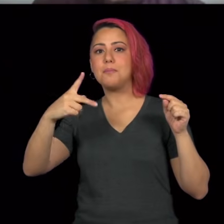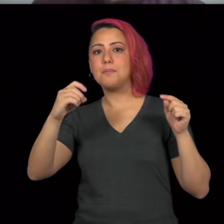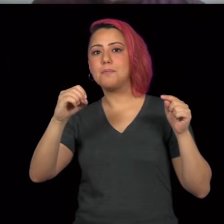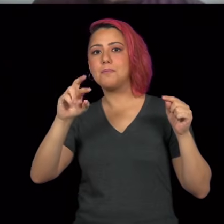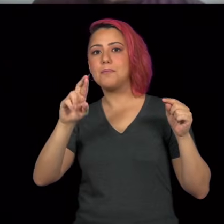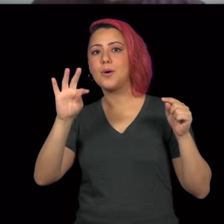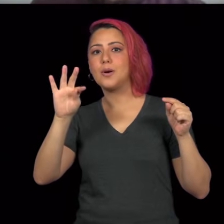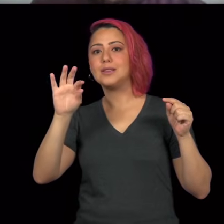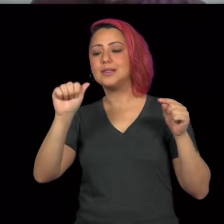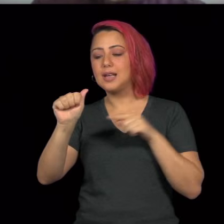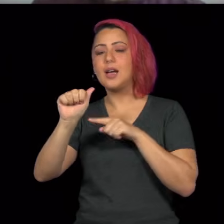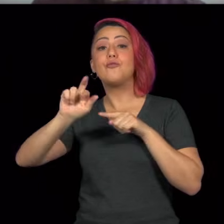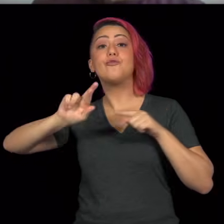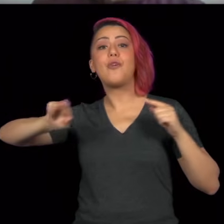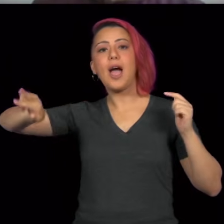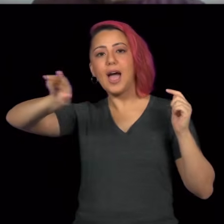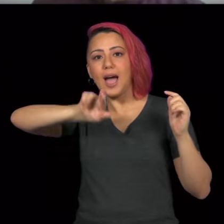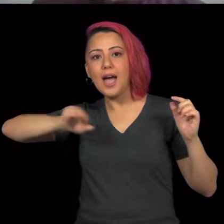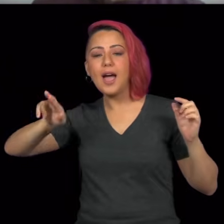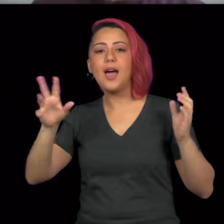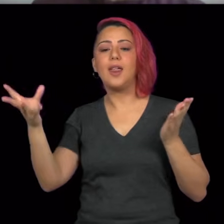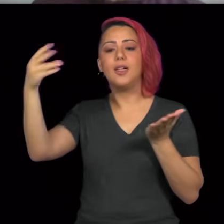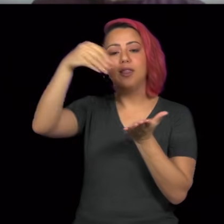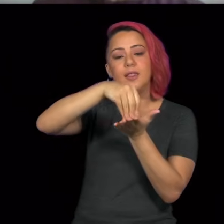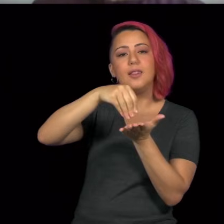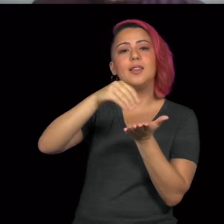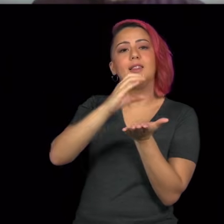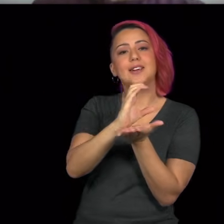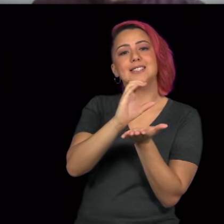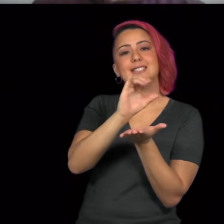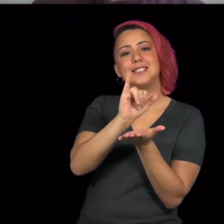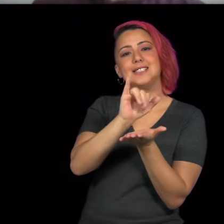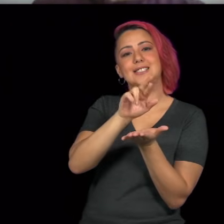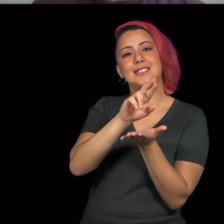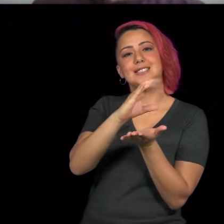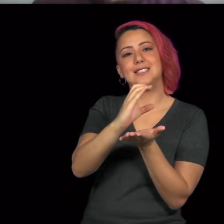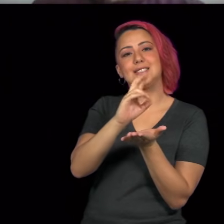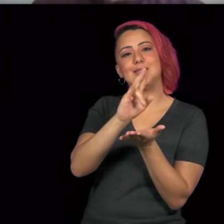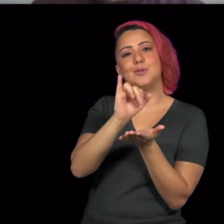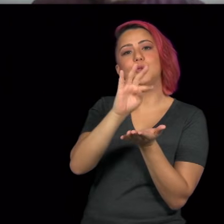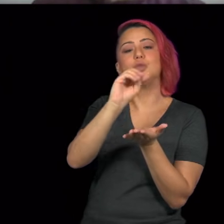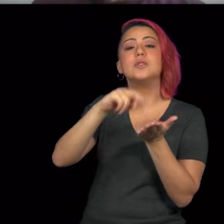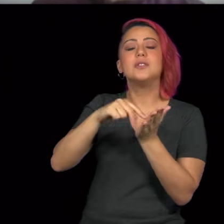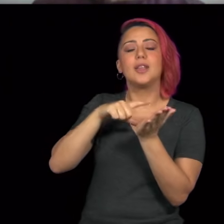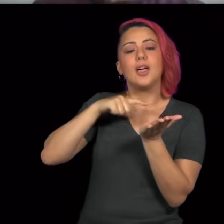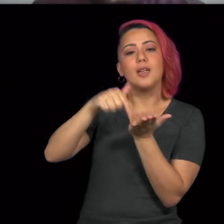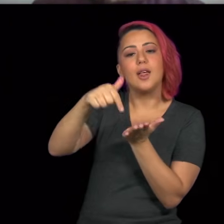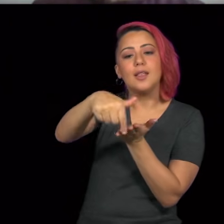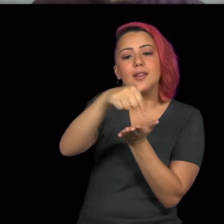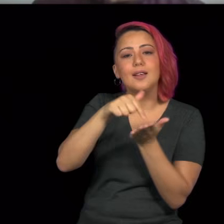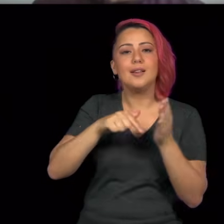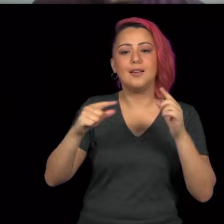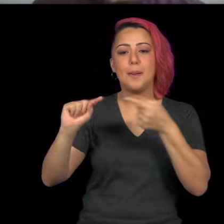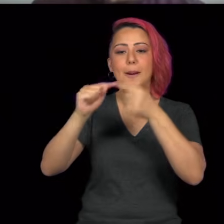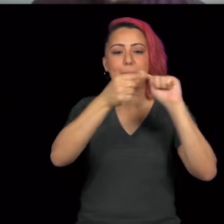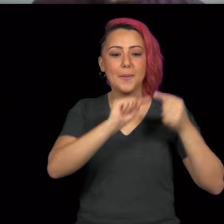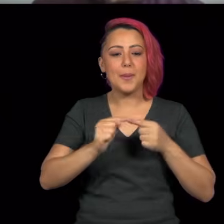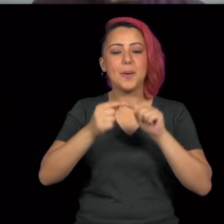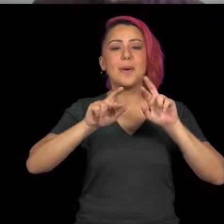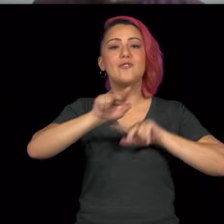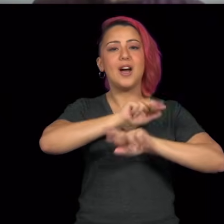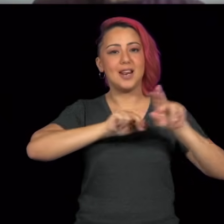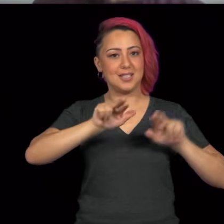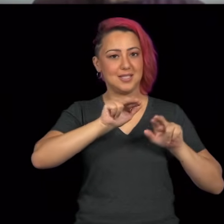são combinadas em circuitos para poder executar tarefas mais complexas. Podemos realizar, por exemplo, operações aritméticas